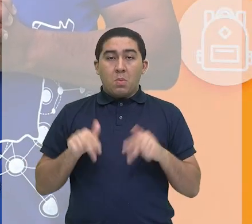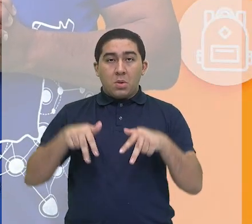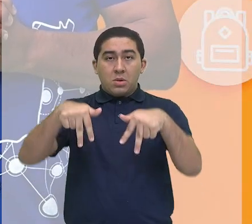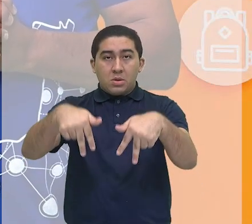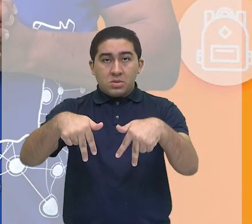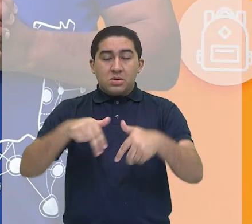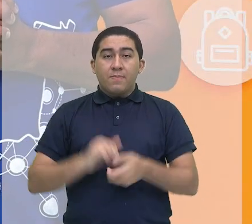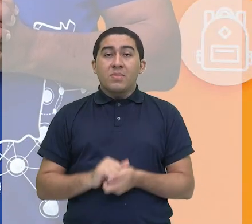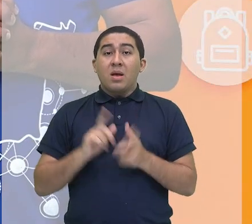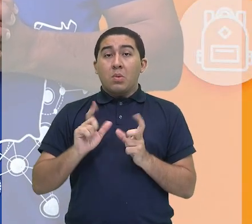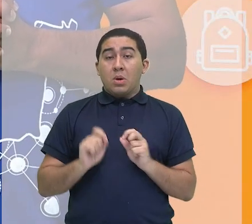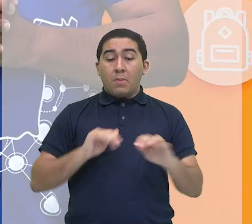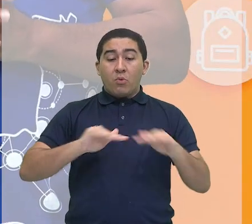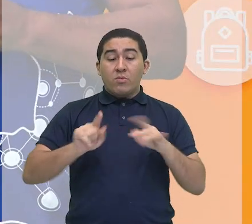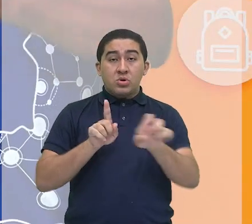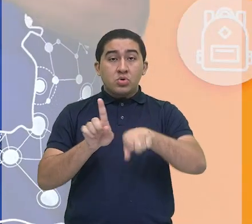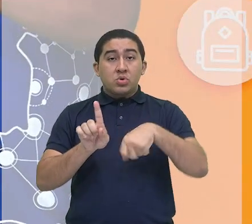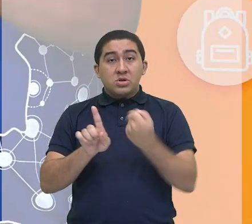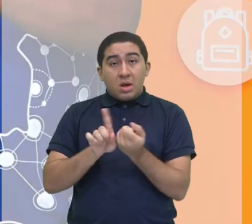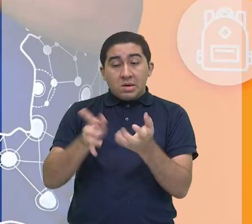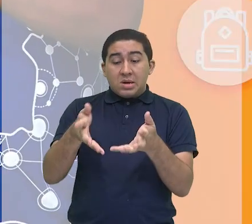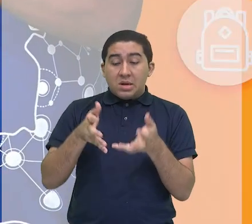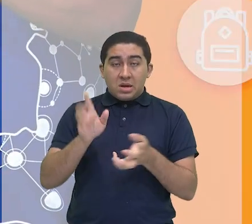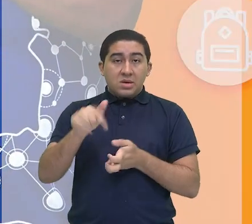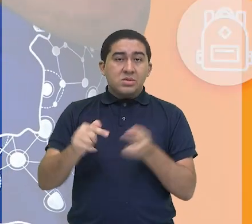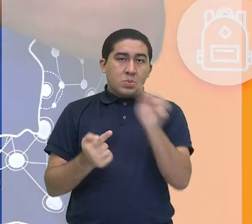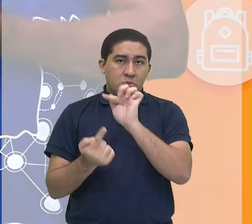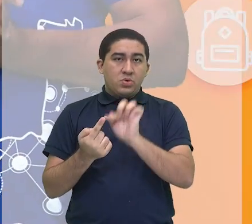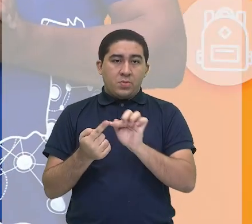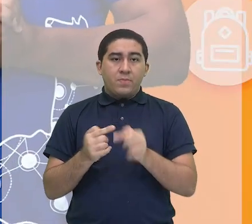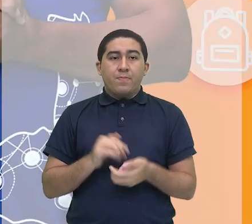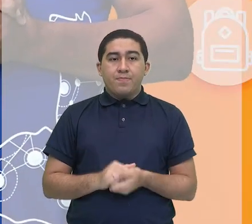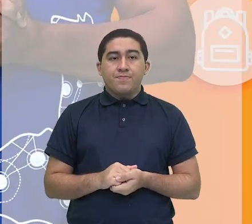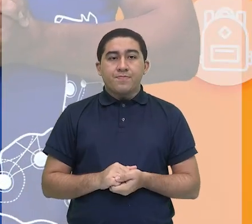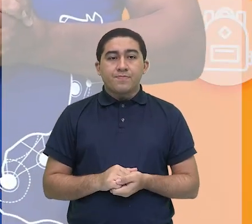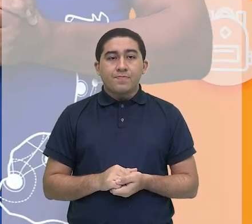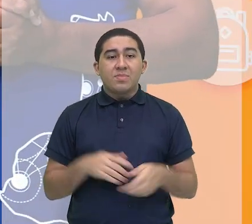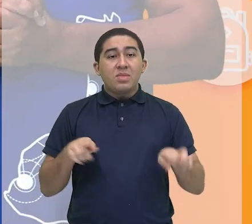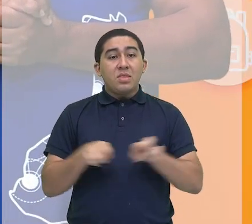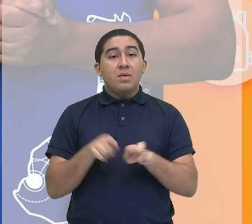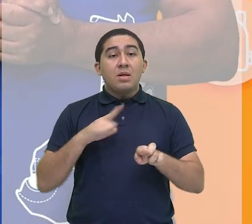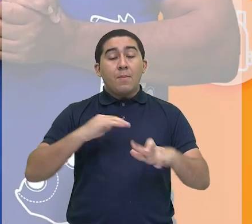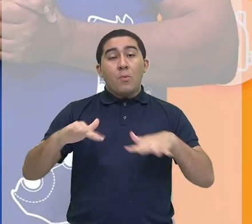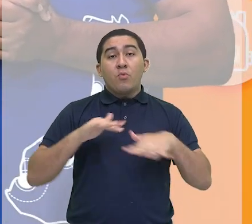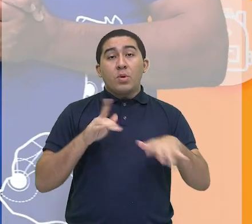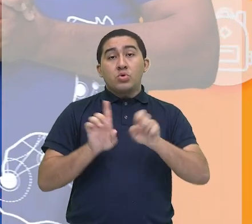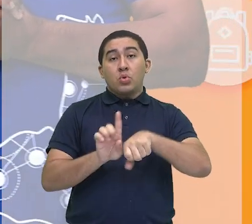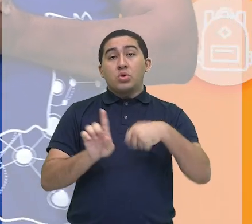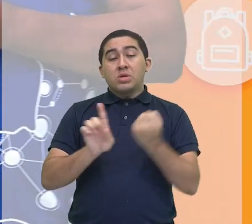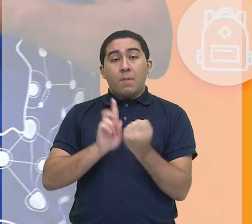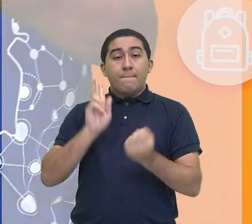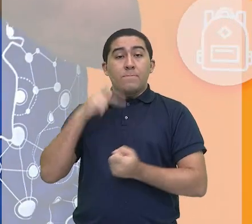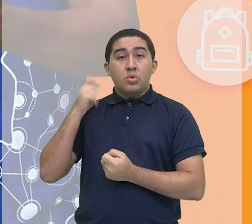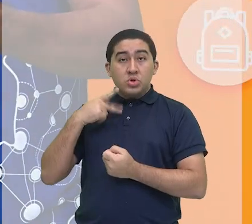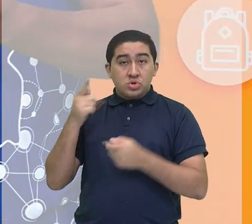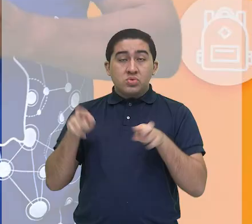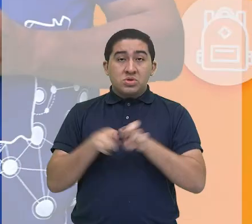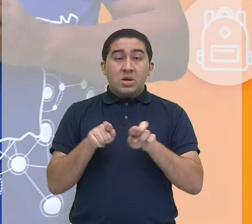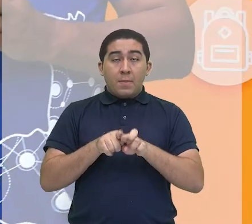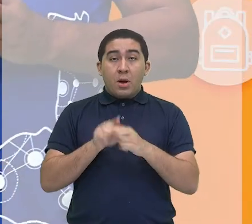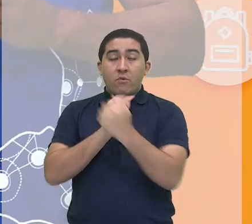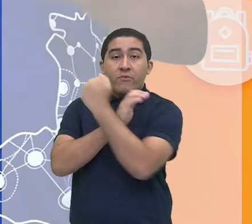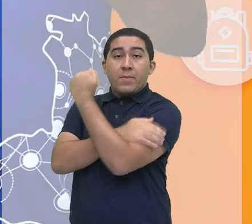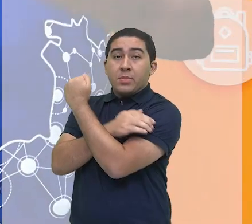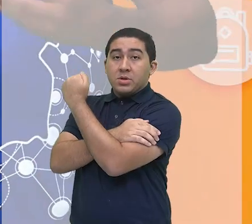né, para conquistar isso. Aí nós temos outros também, a questão dos movimentos sociais e políticos